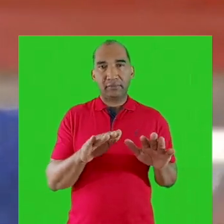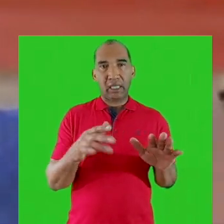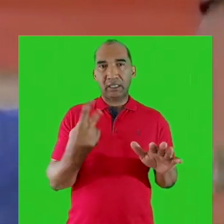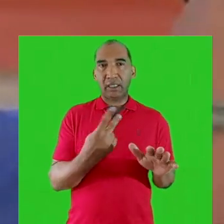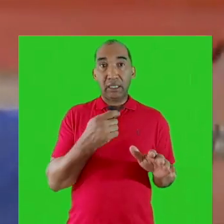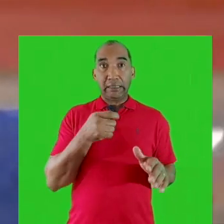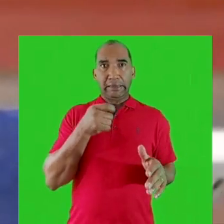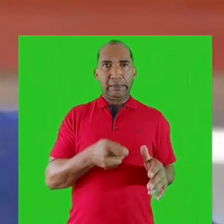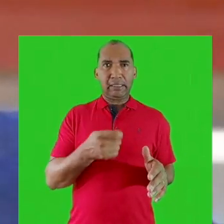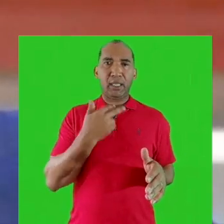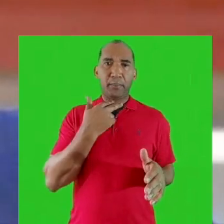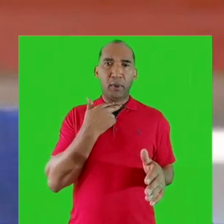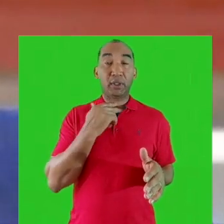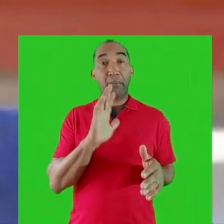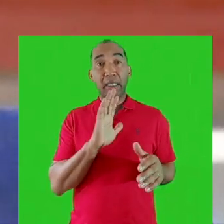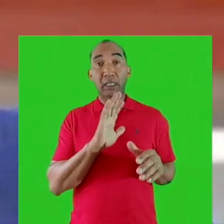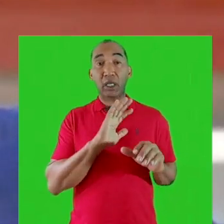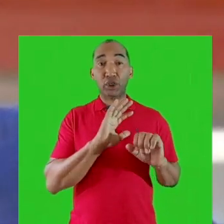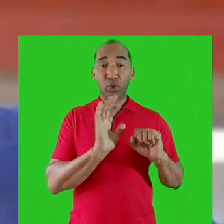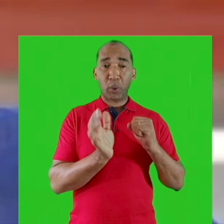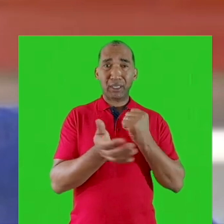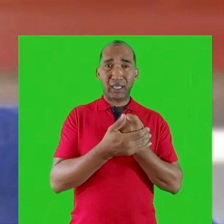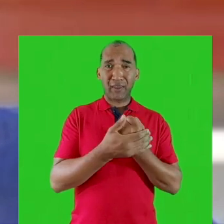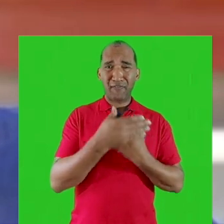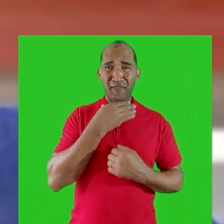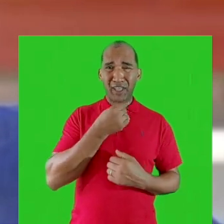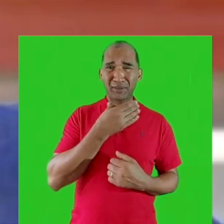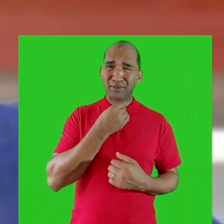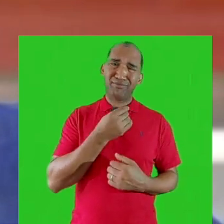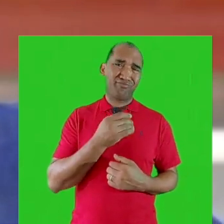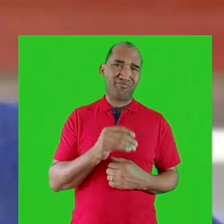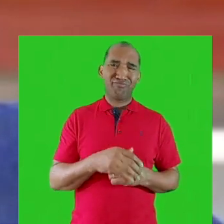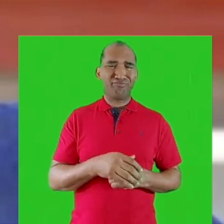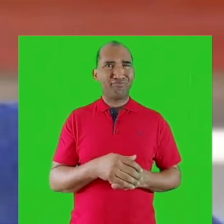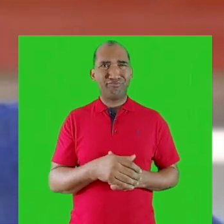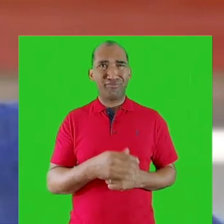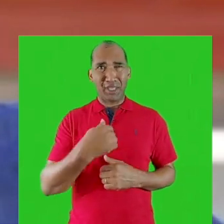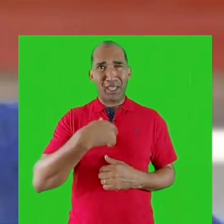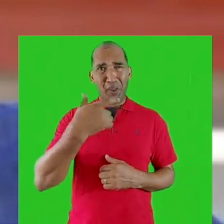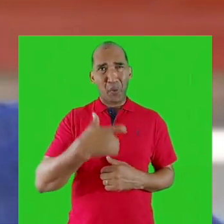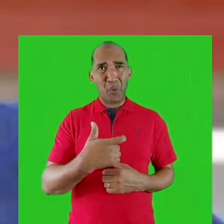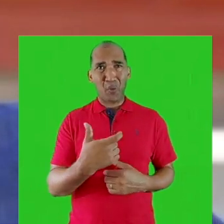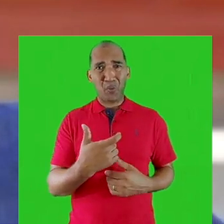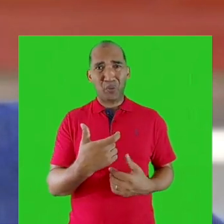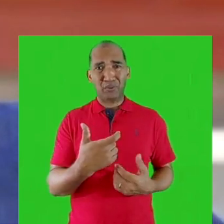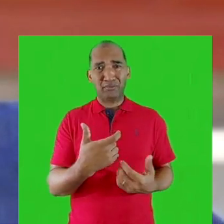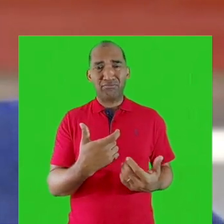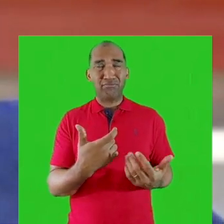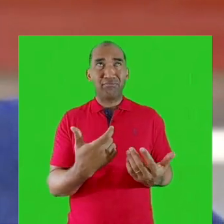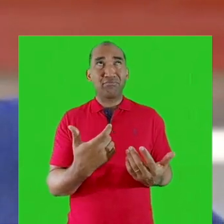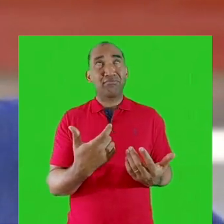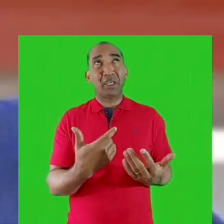pode ser determinista assim, talvez. Nem hipócrita de esconder. Nós também hipócrita de esconder jamais. Eu seria